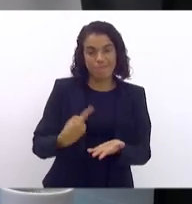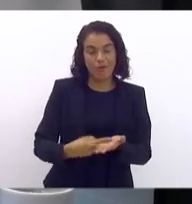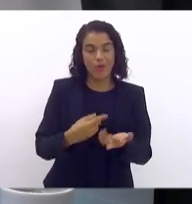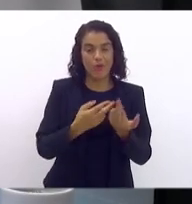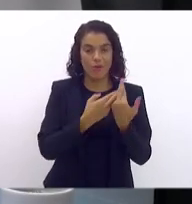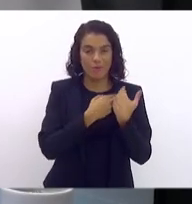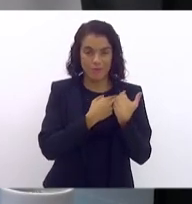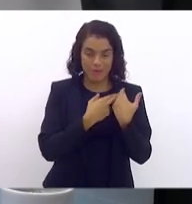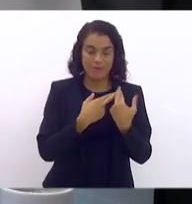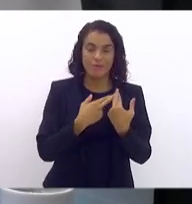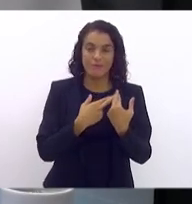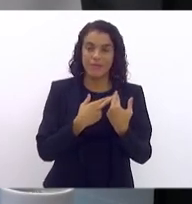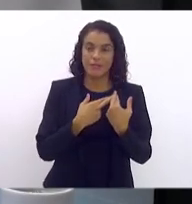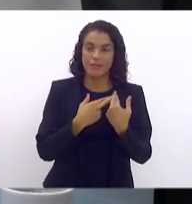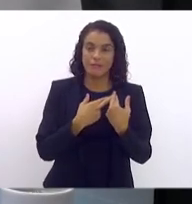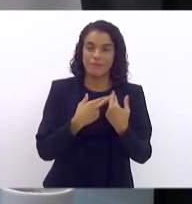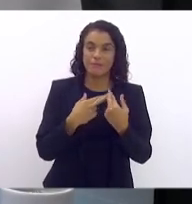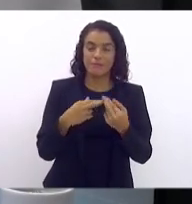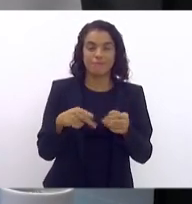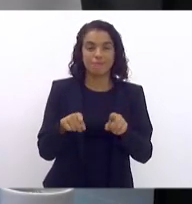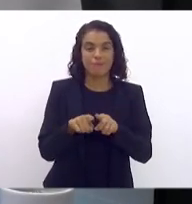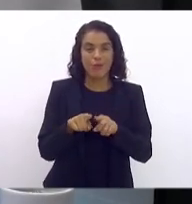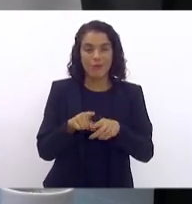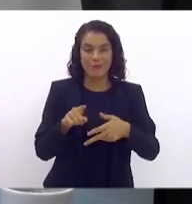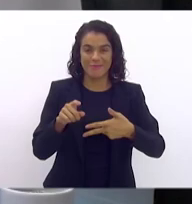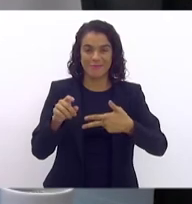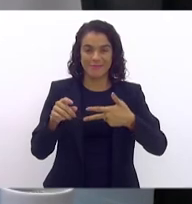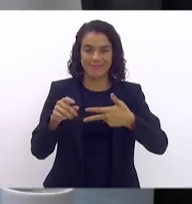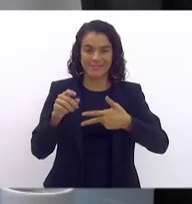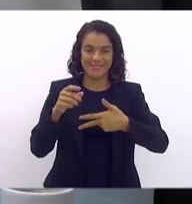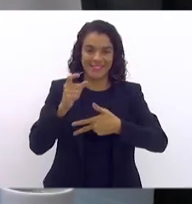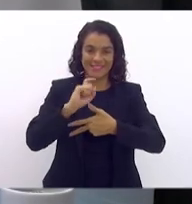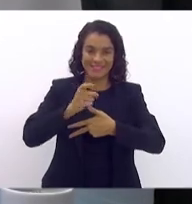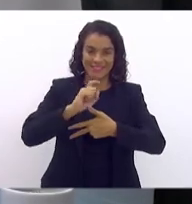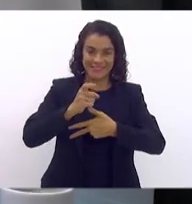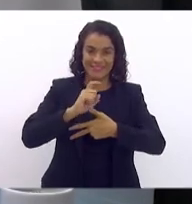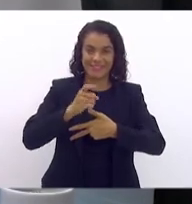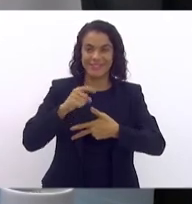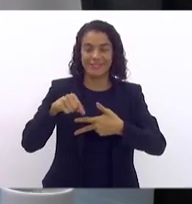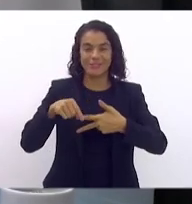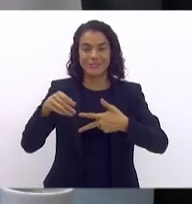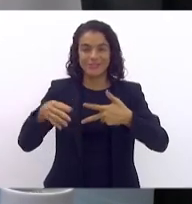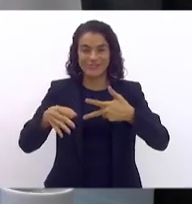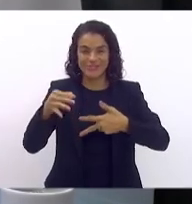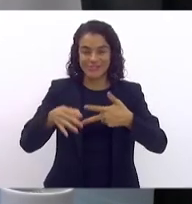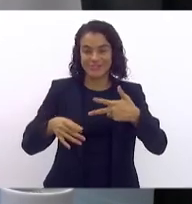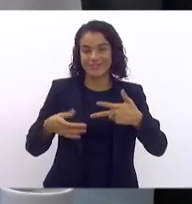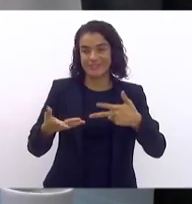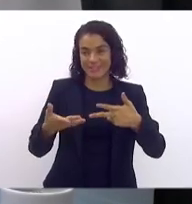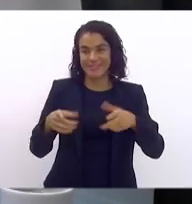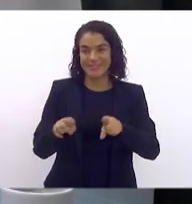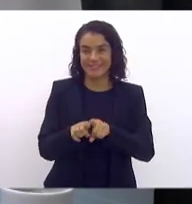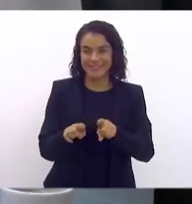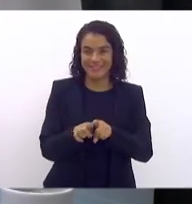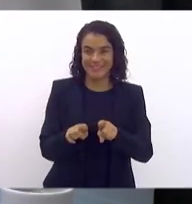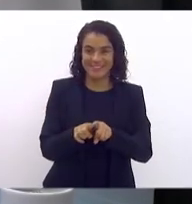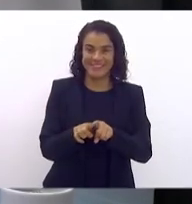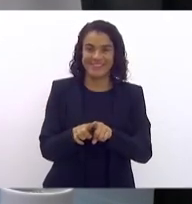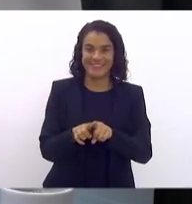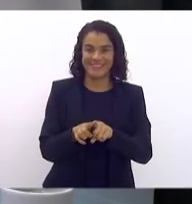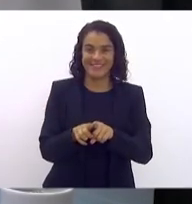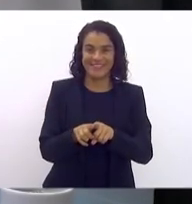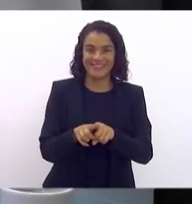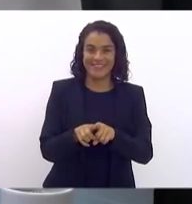os órgãos eh seja no Poder Executivo seja do Poder Judiciário inclusive hoje abri também com a